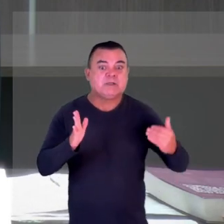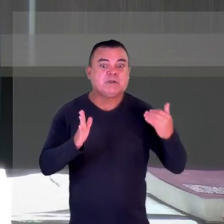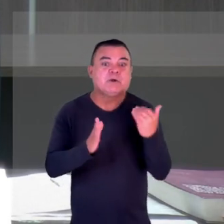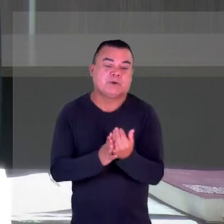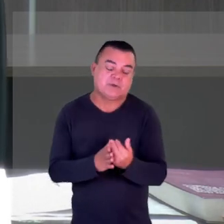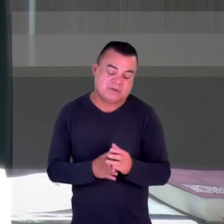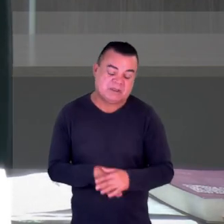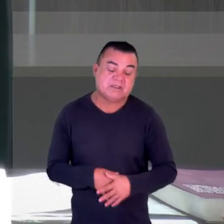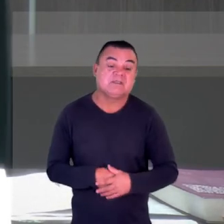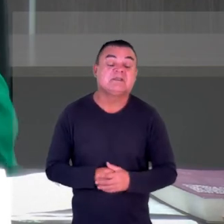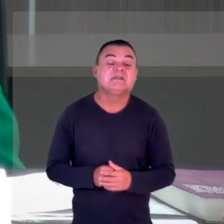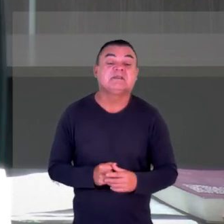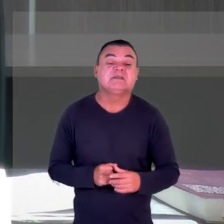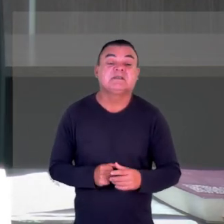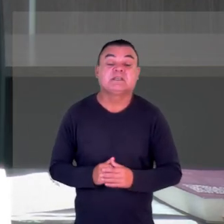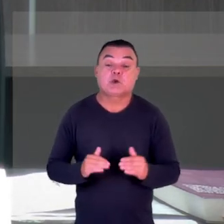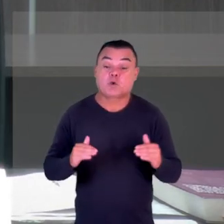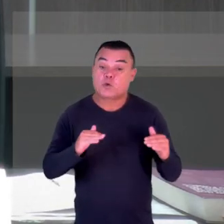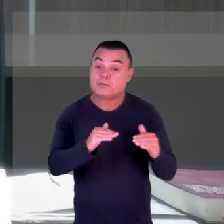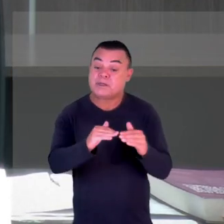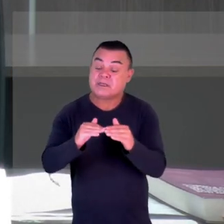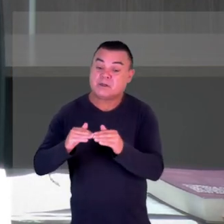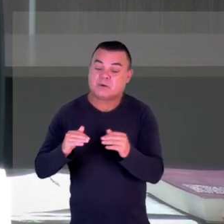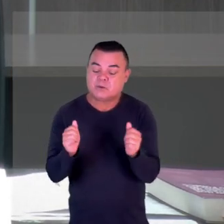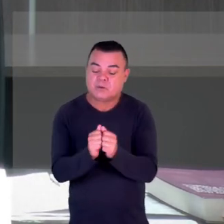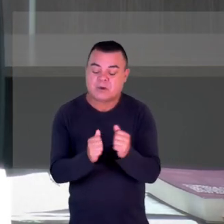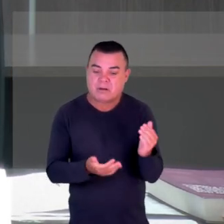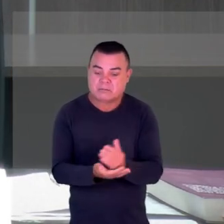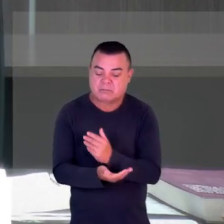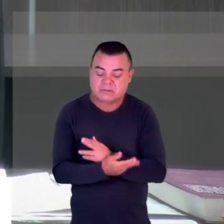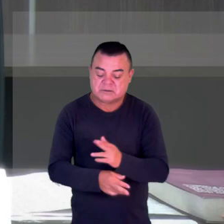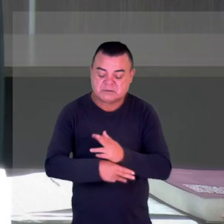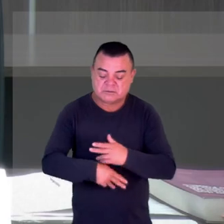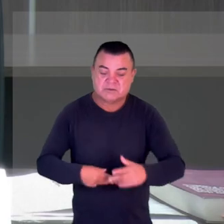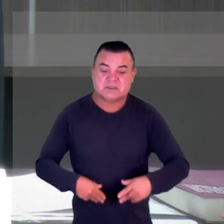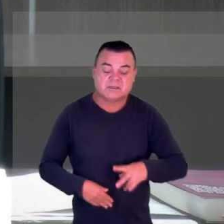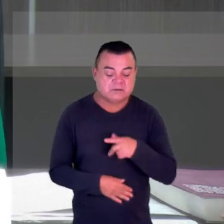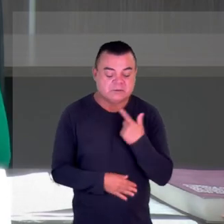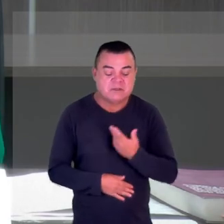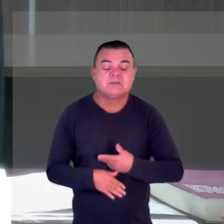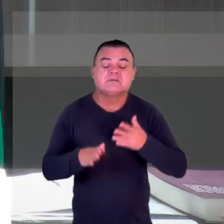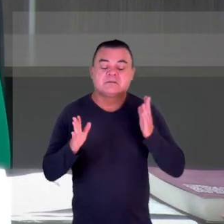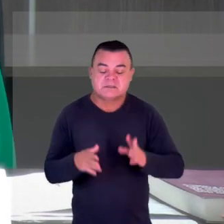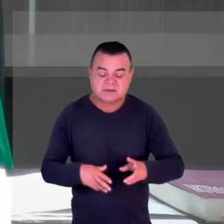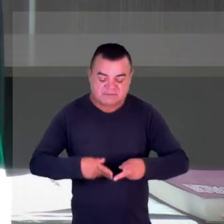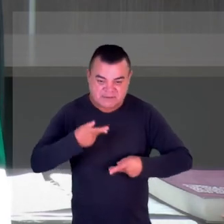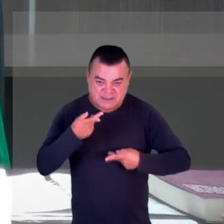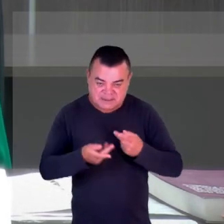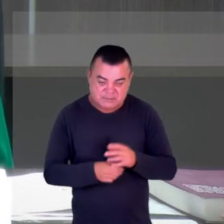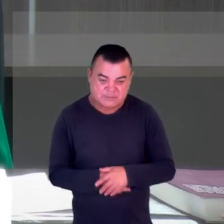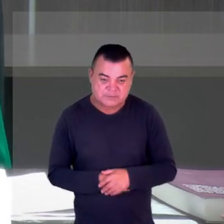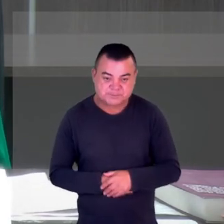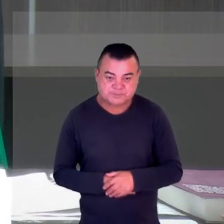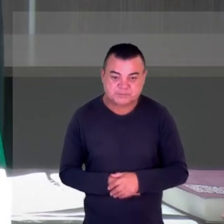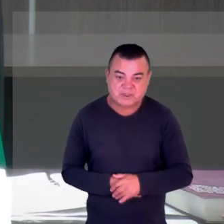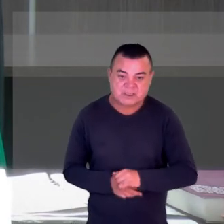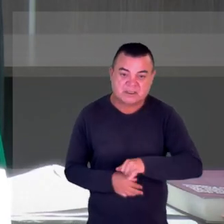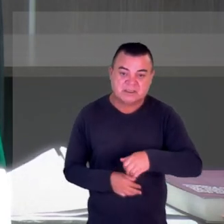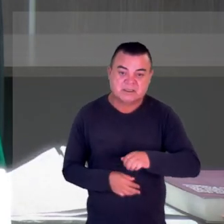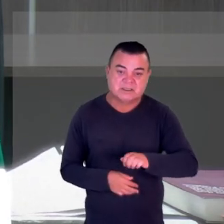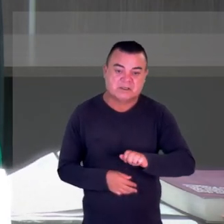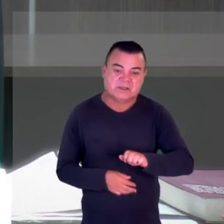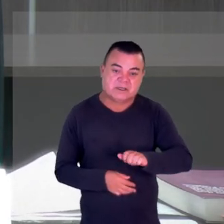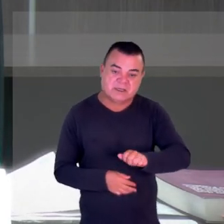e que tem a ver com algumas coisas que a gente já falou aqui bom oig define